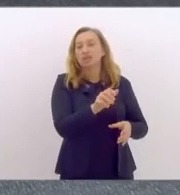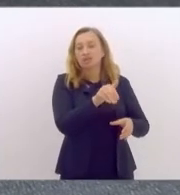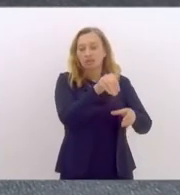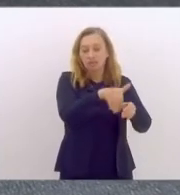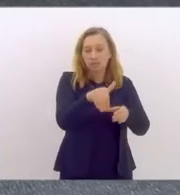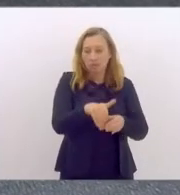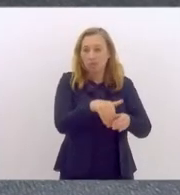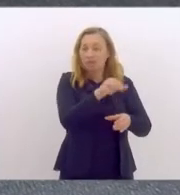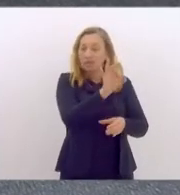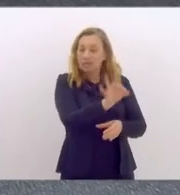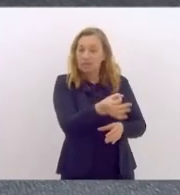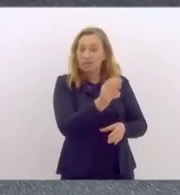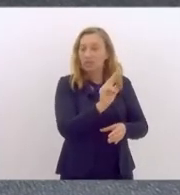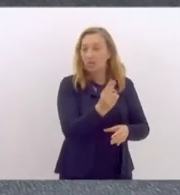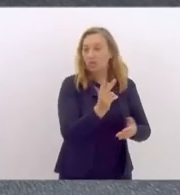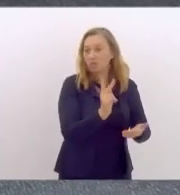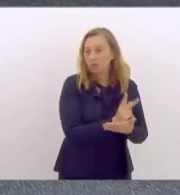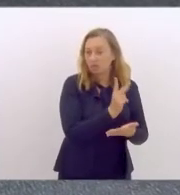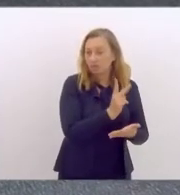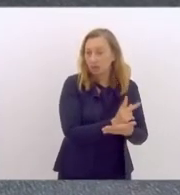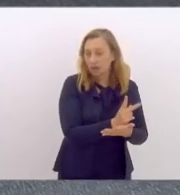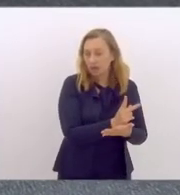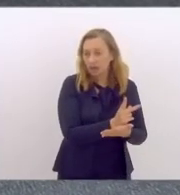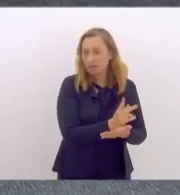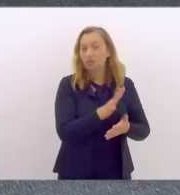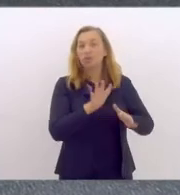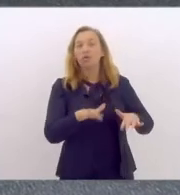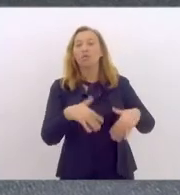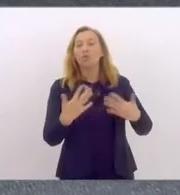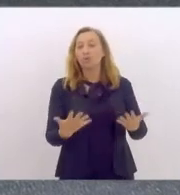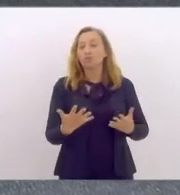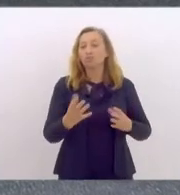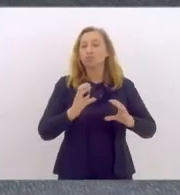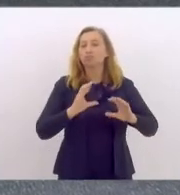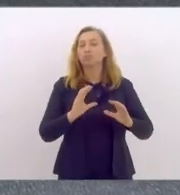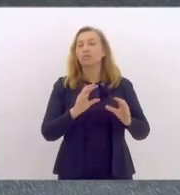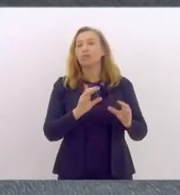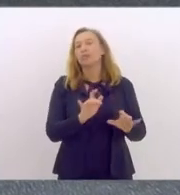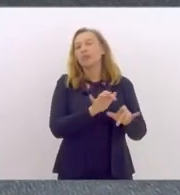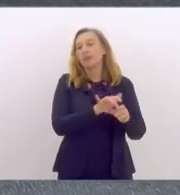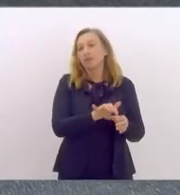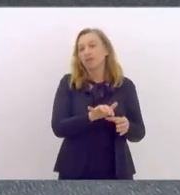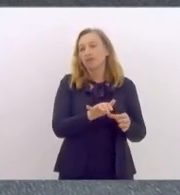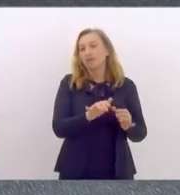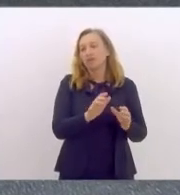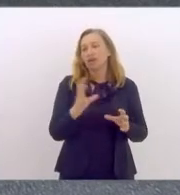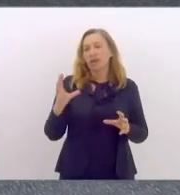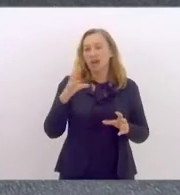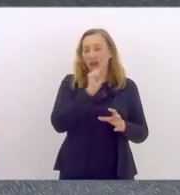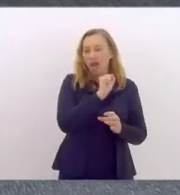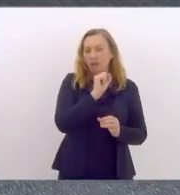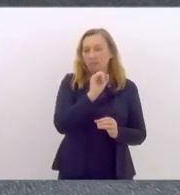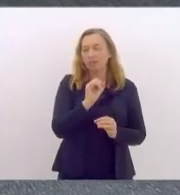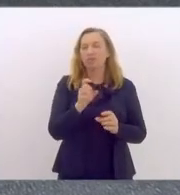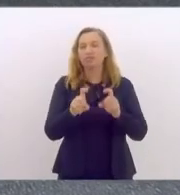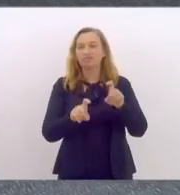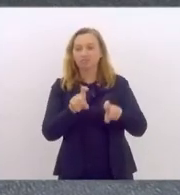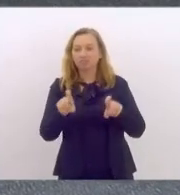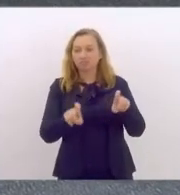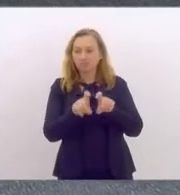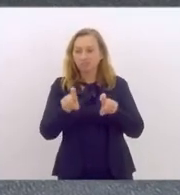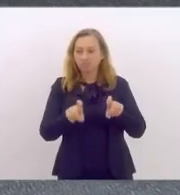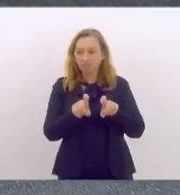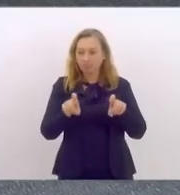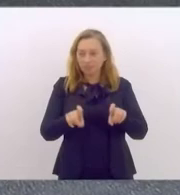com essa transmissão é automática eu verifico que a possibilidade de ter